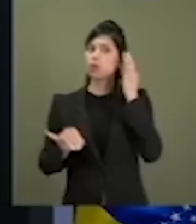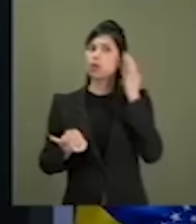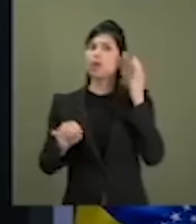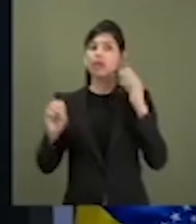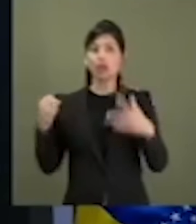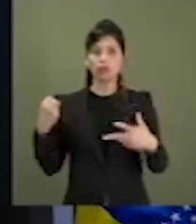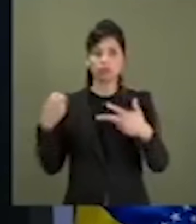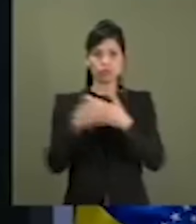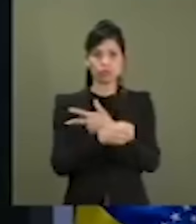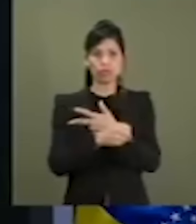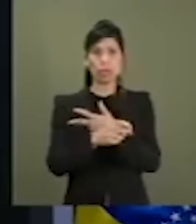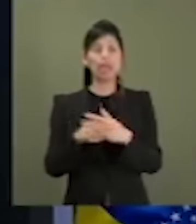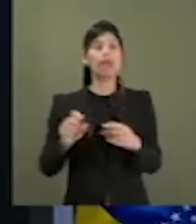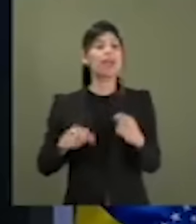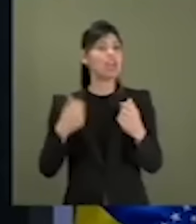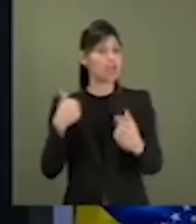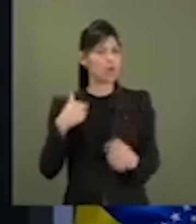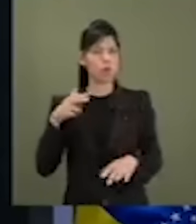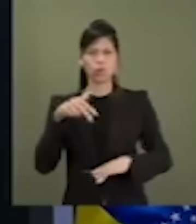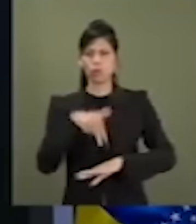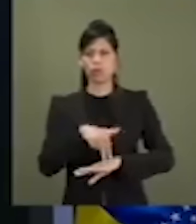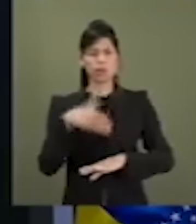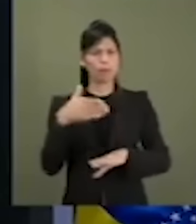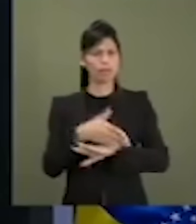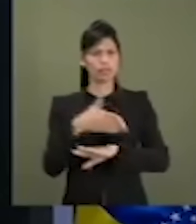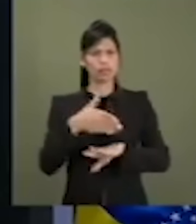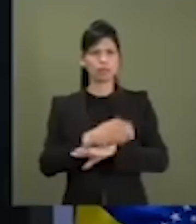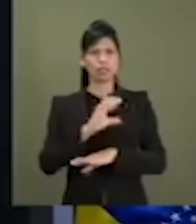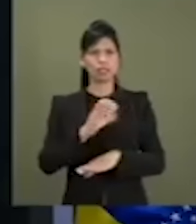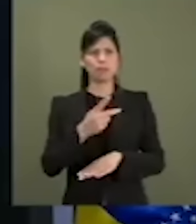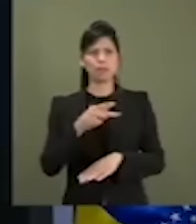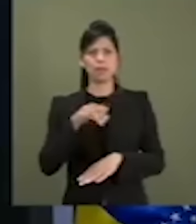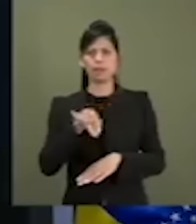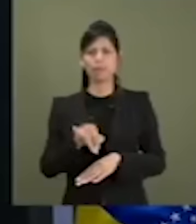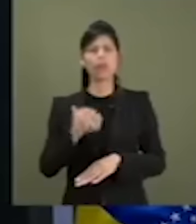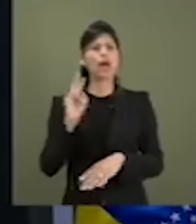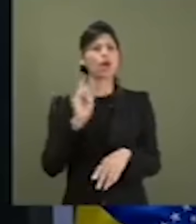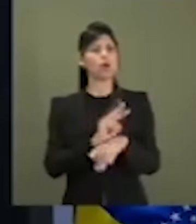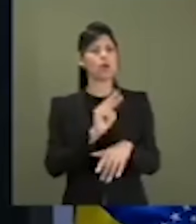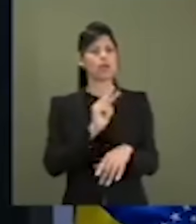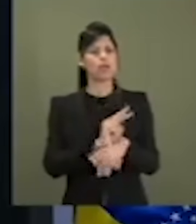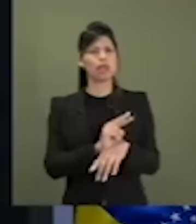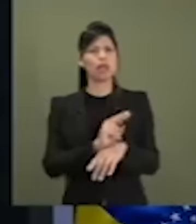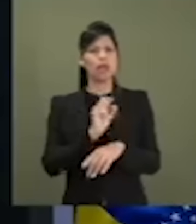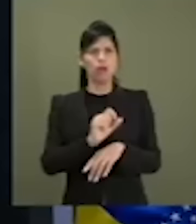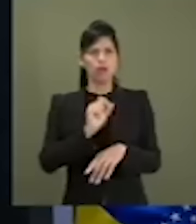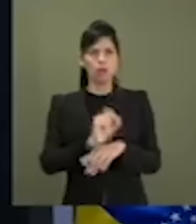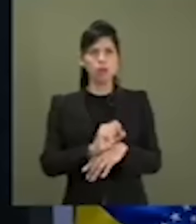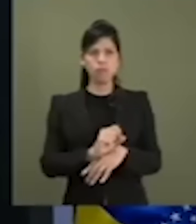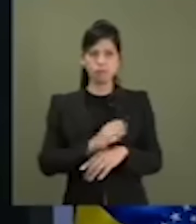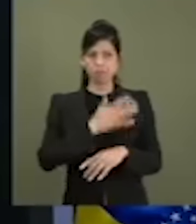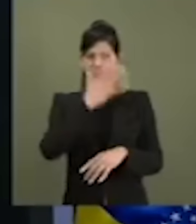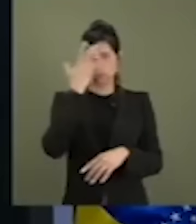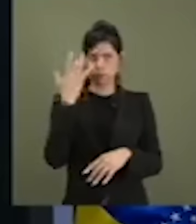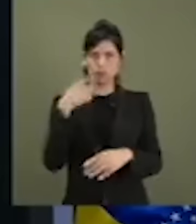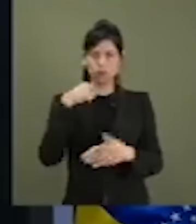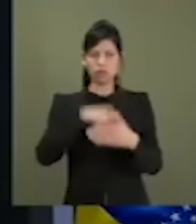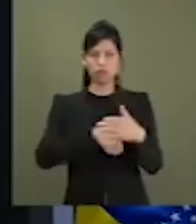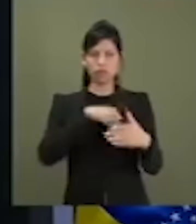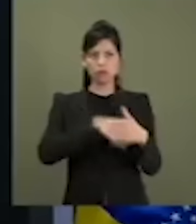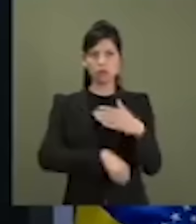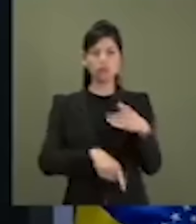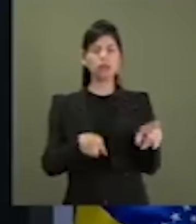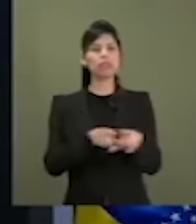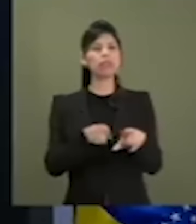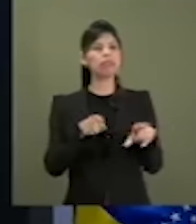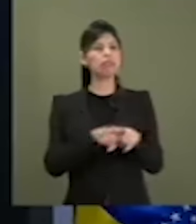defender quem cometeu o crime, nunca defendi. Eu sempre defendi que é preciso separar o joio do trigo, quem cometeu o crime